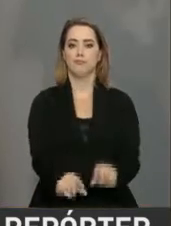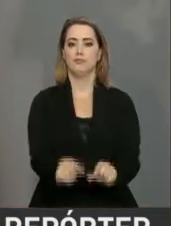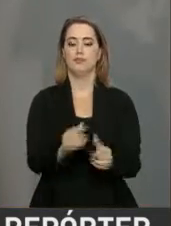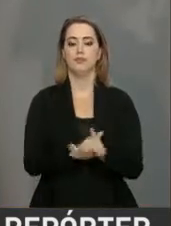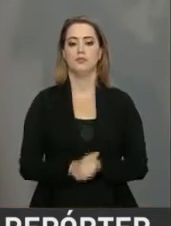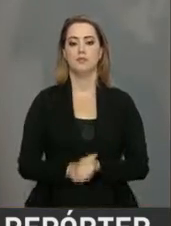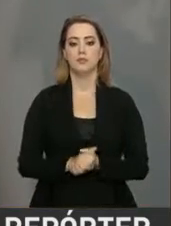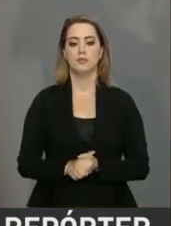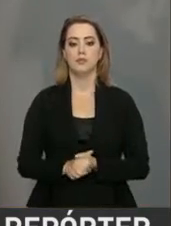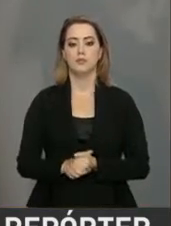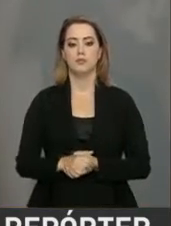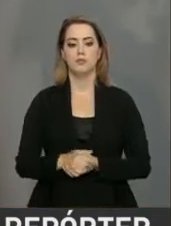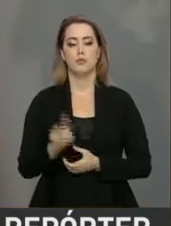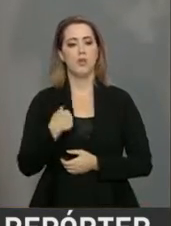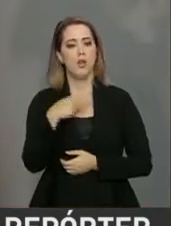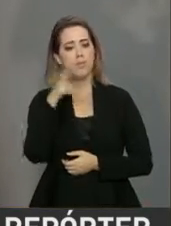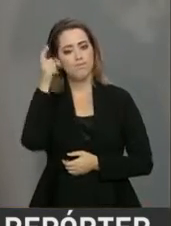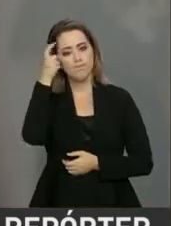gente imagina que ainda